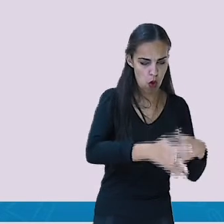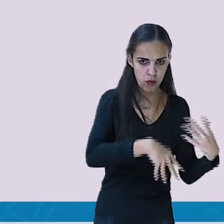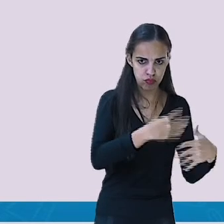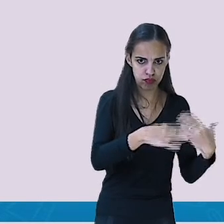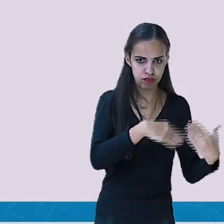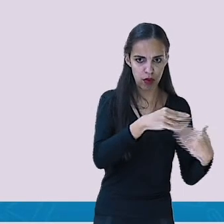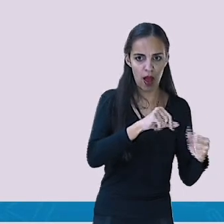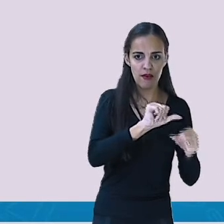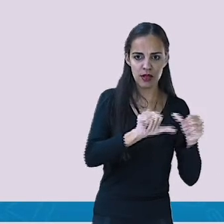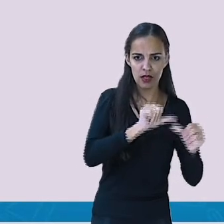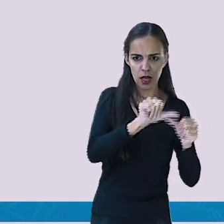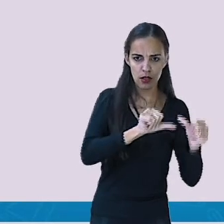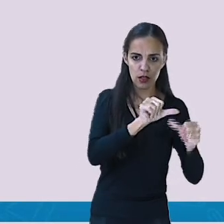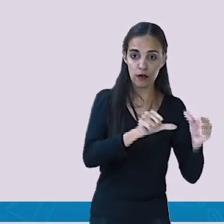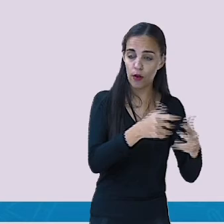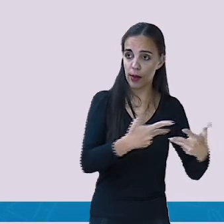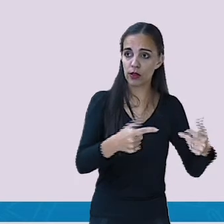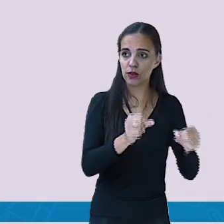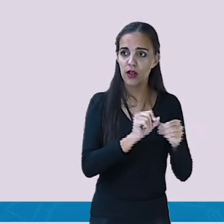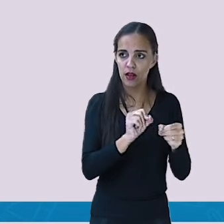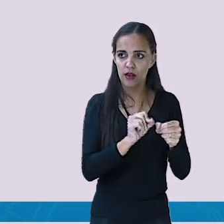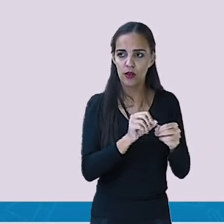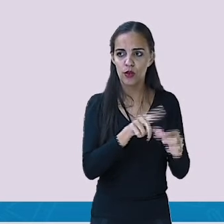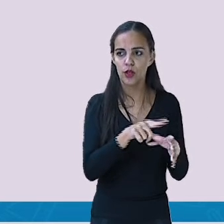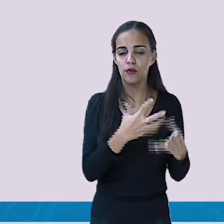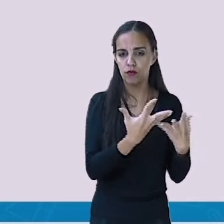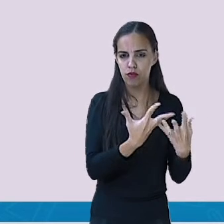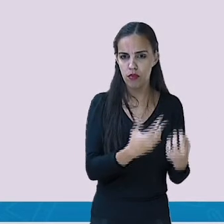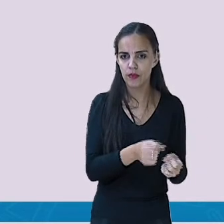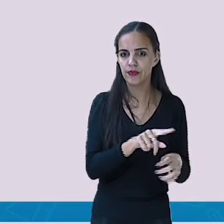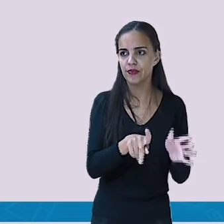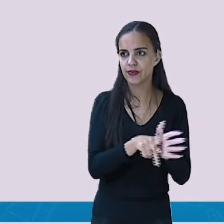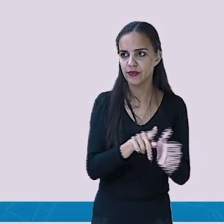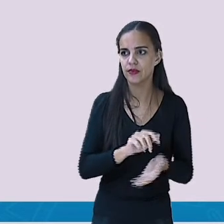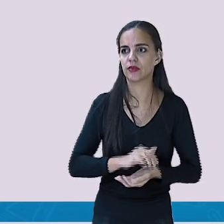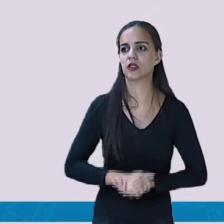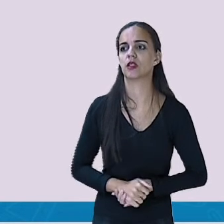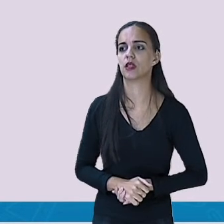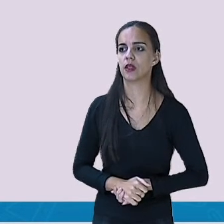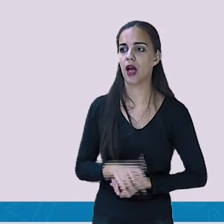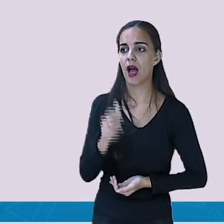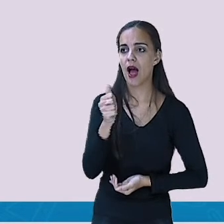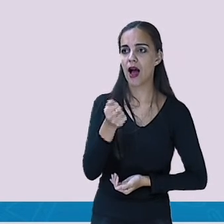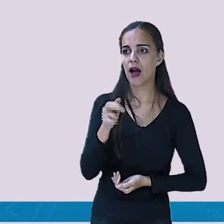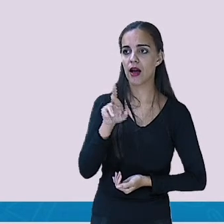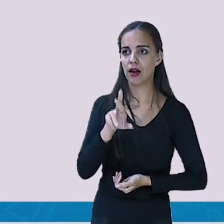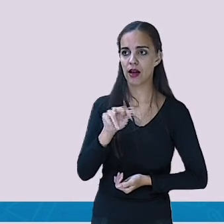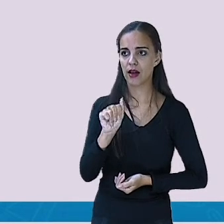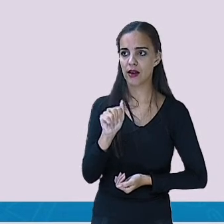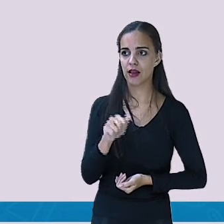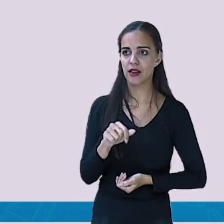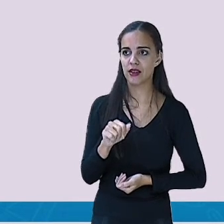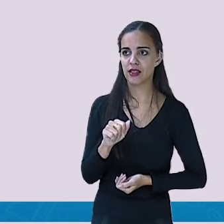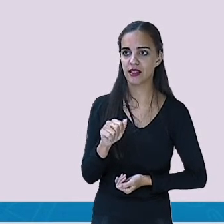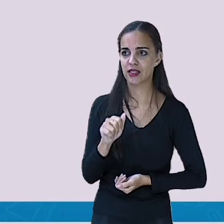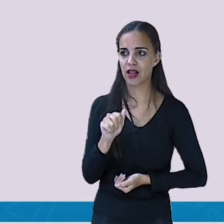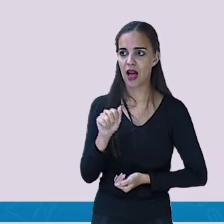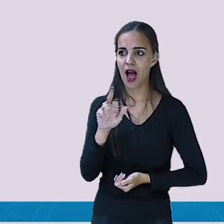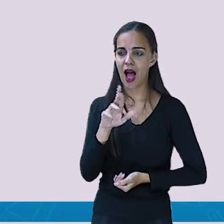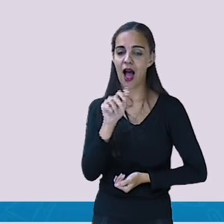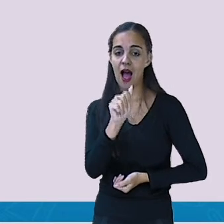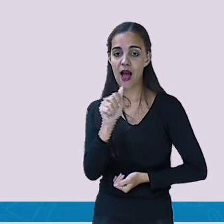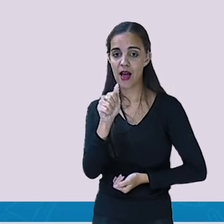solo, então eu preciso abastecer o solo, eu preciso adubar. O solo, ele